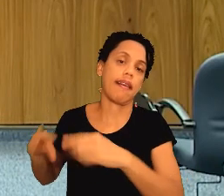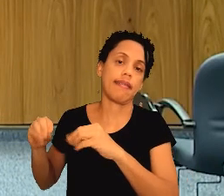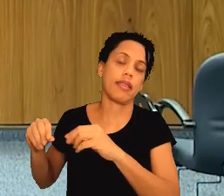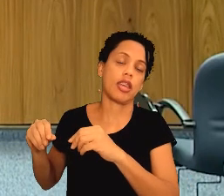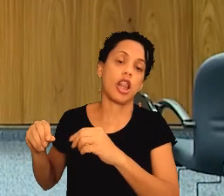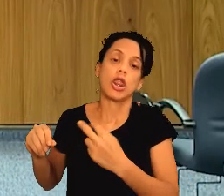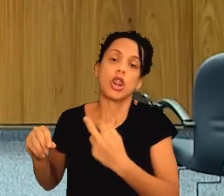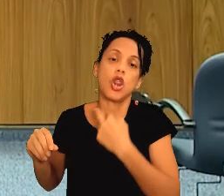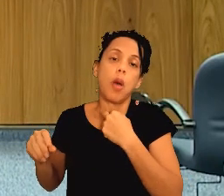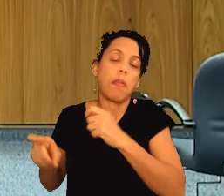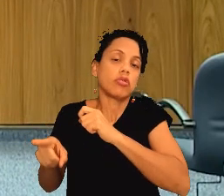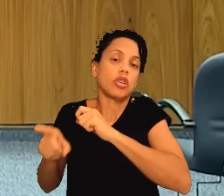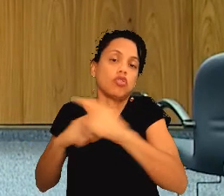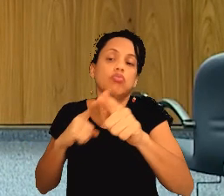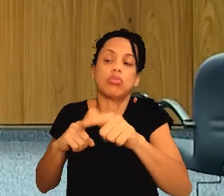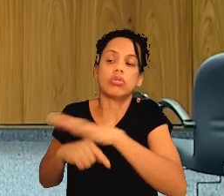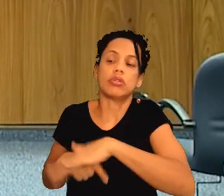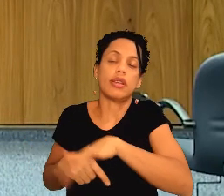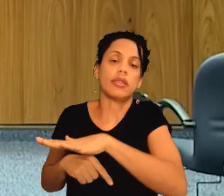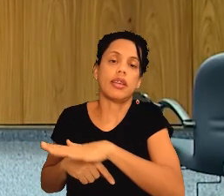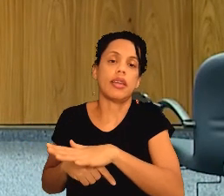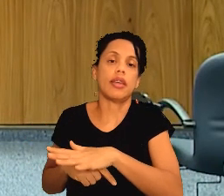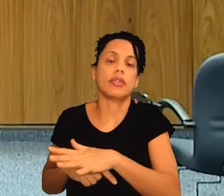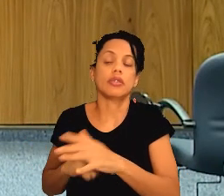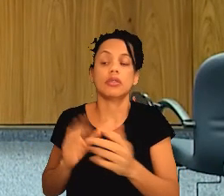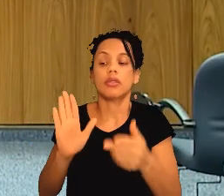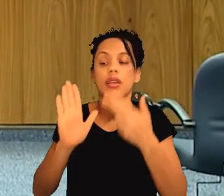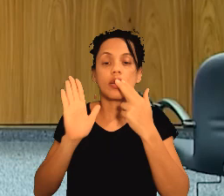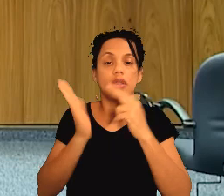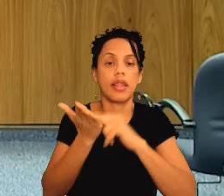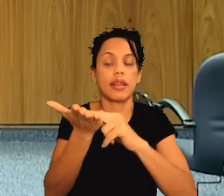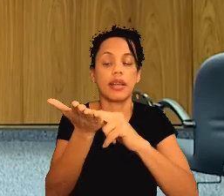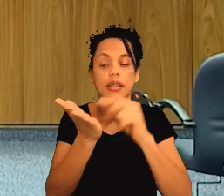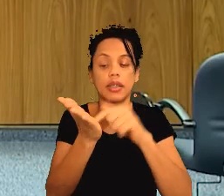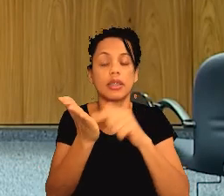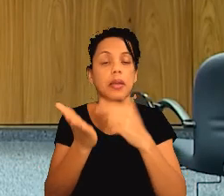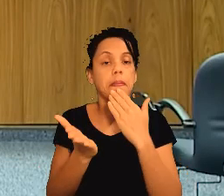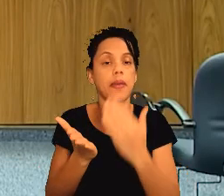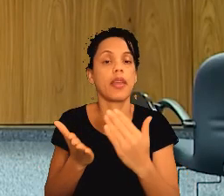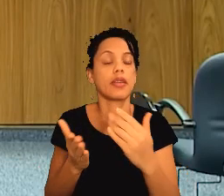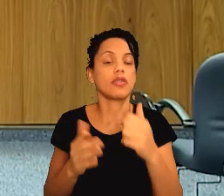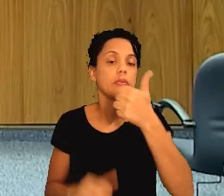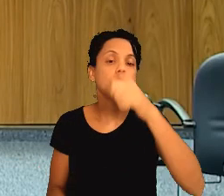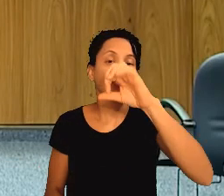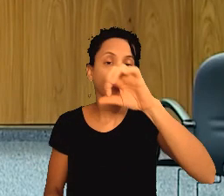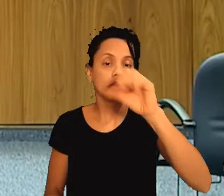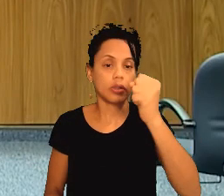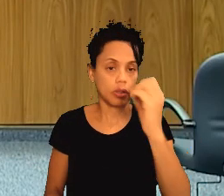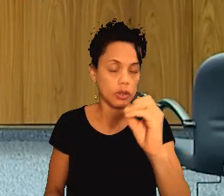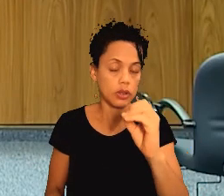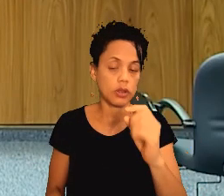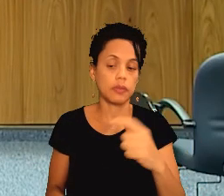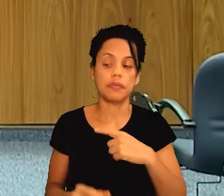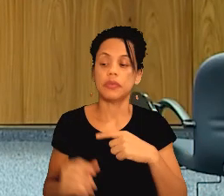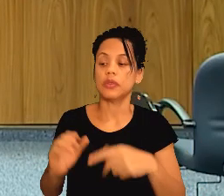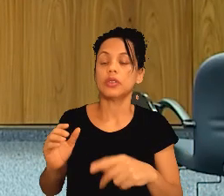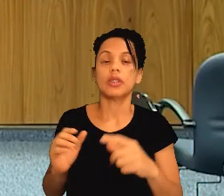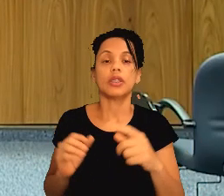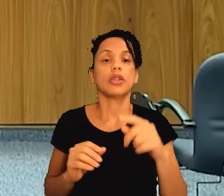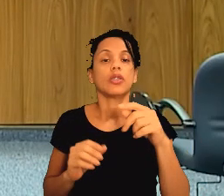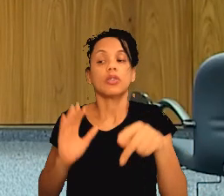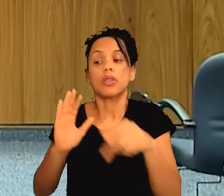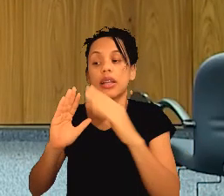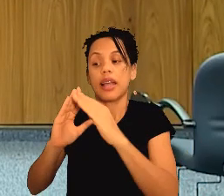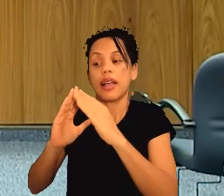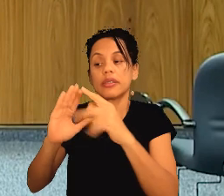podem ser expulsos delas, dizendo, como na Carta Régia de 1680, aos donos da